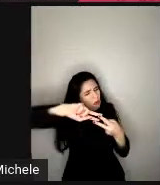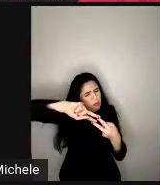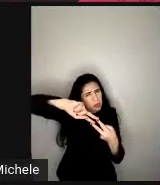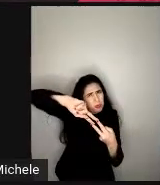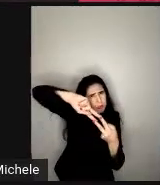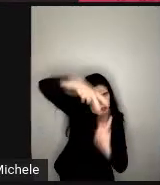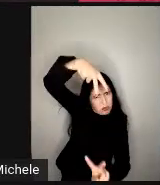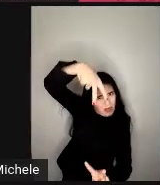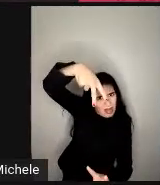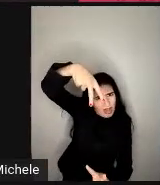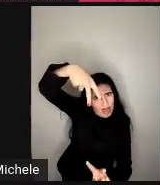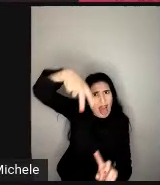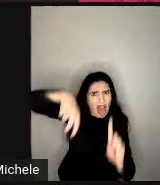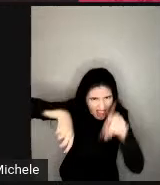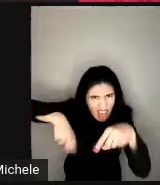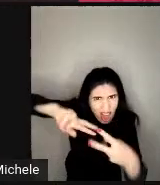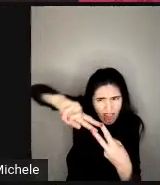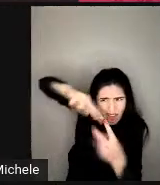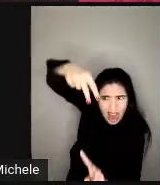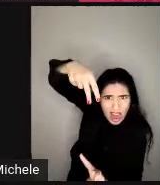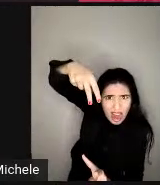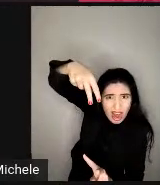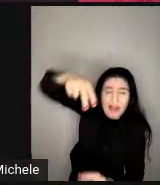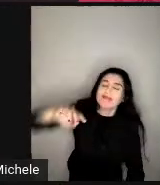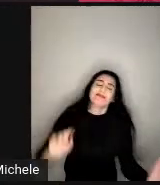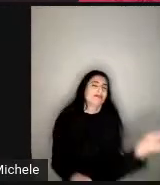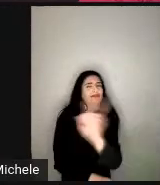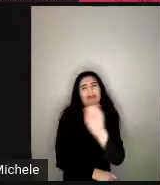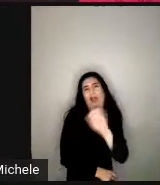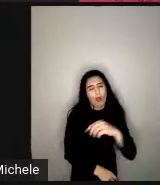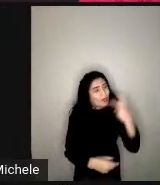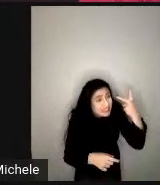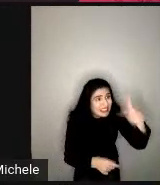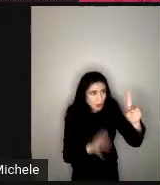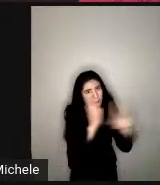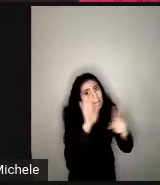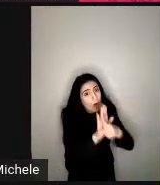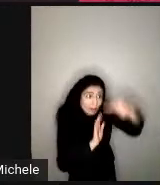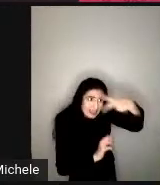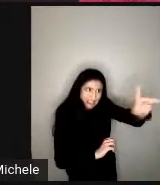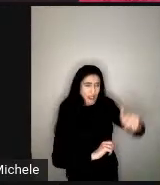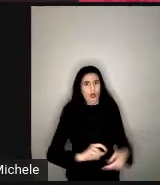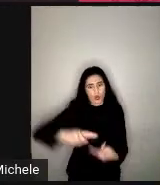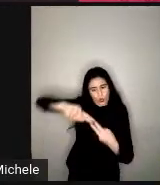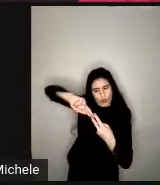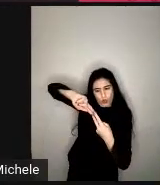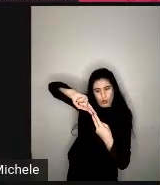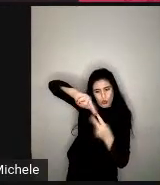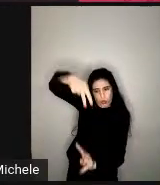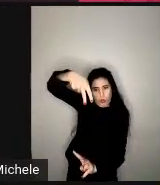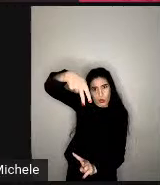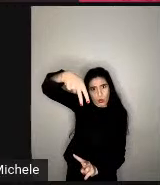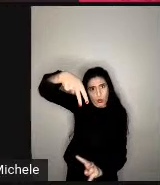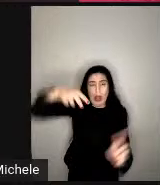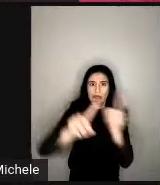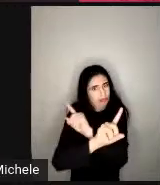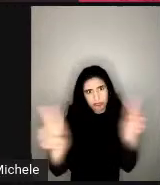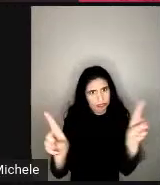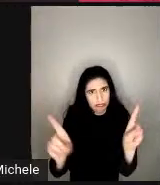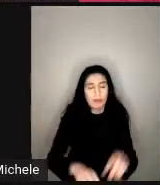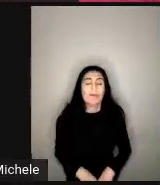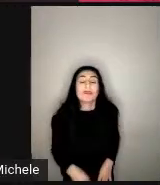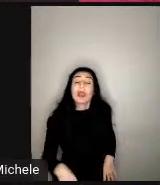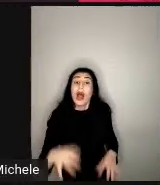aí é só seu. E aí, assim, quanto mais atento você tiver com a sua saúde,